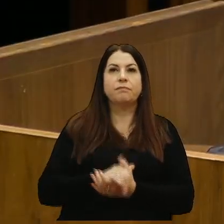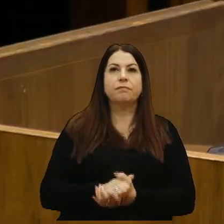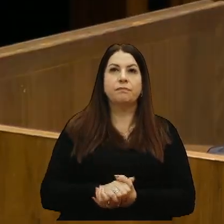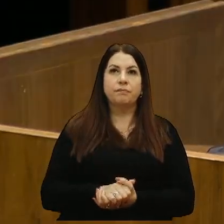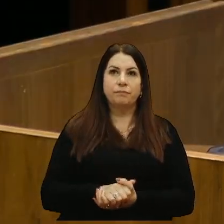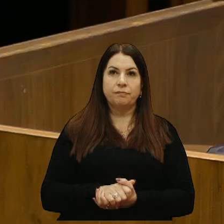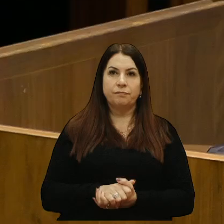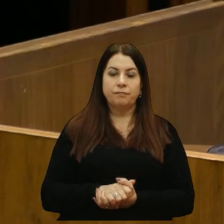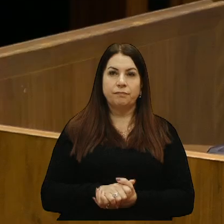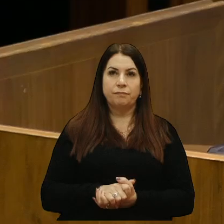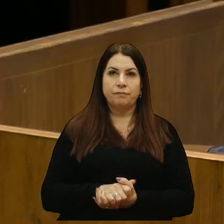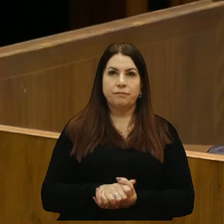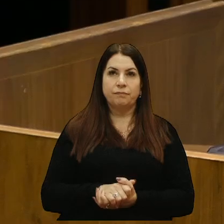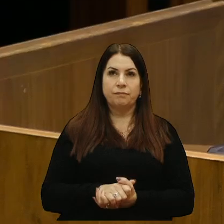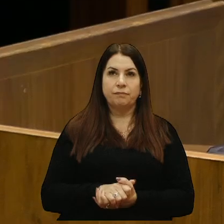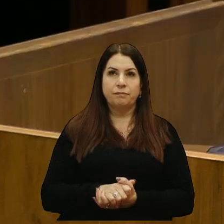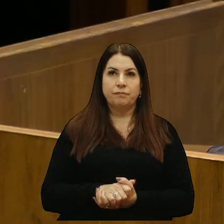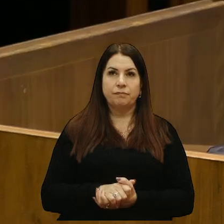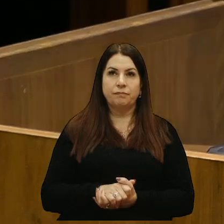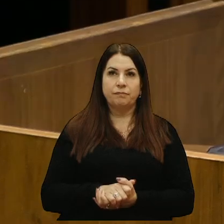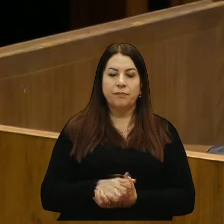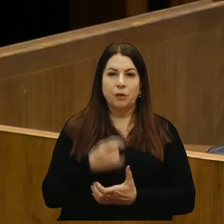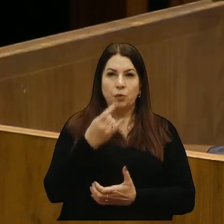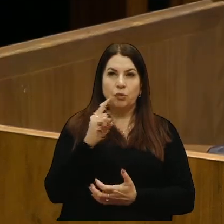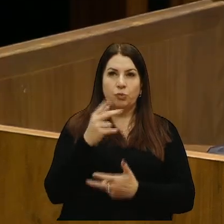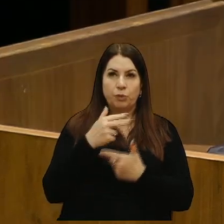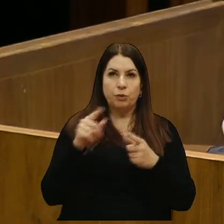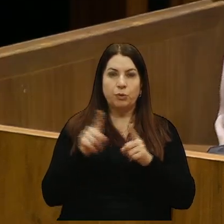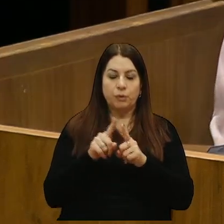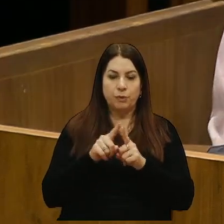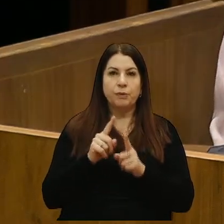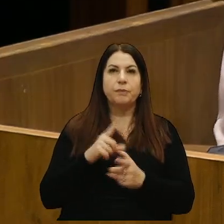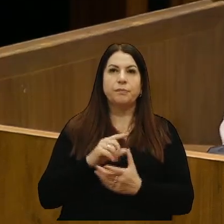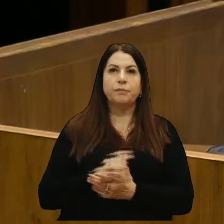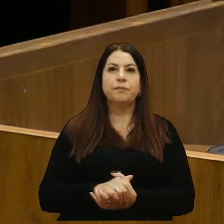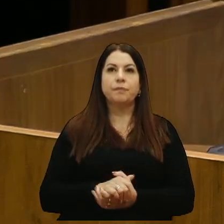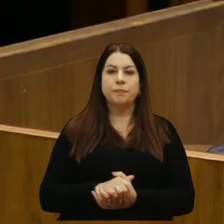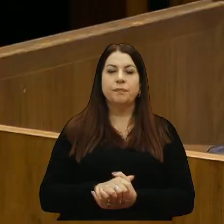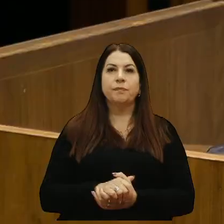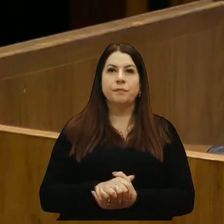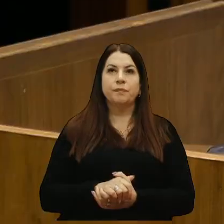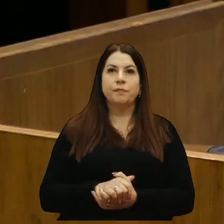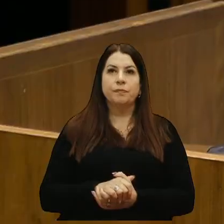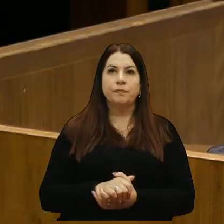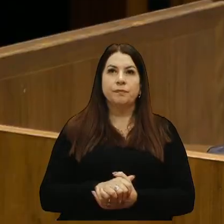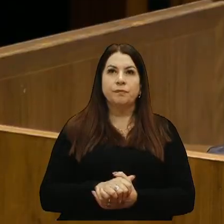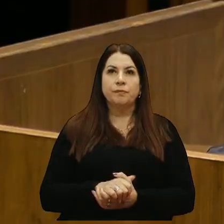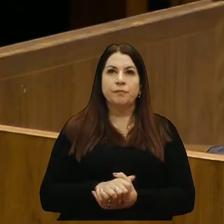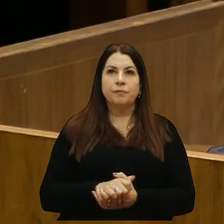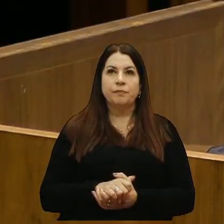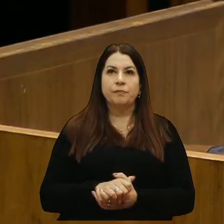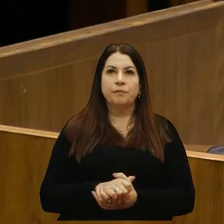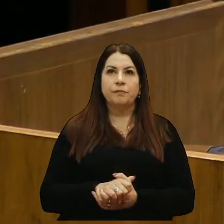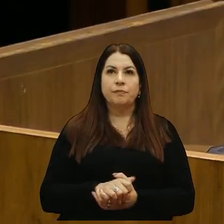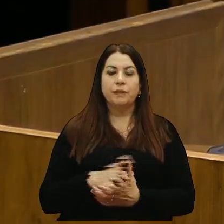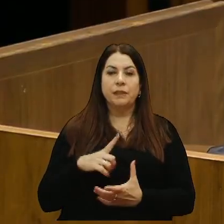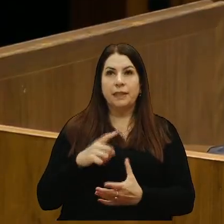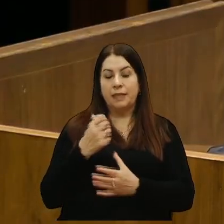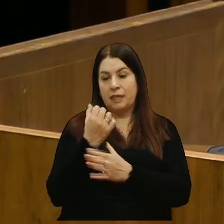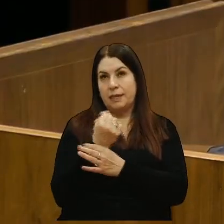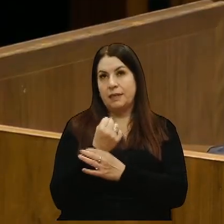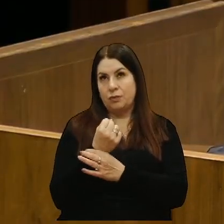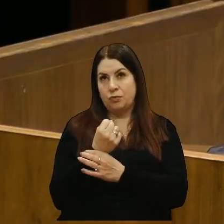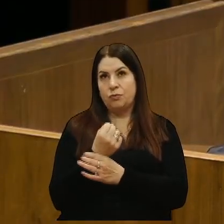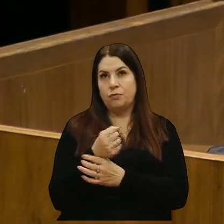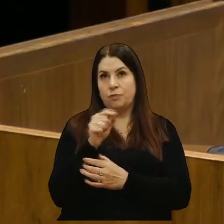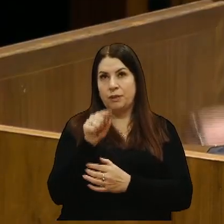E mais, acho que a última coisa que a gente tirou também é garantir, né,